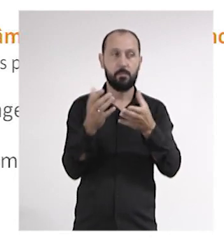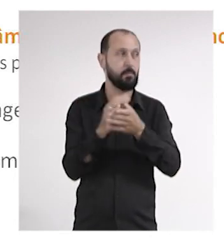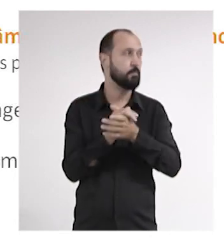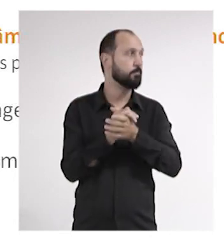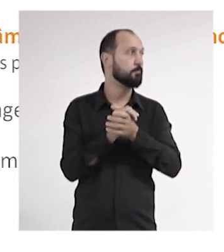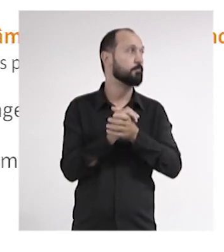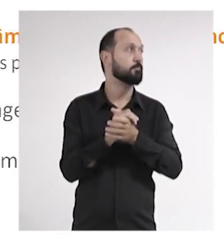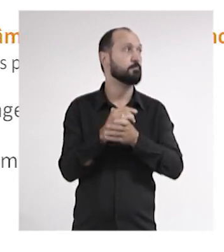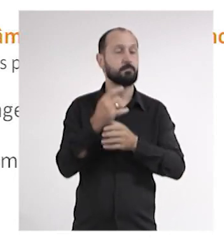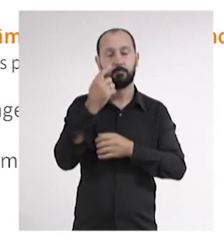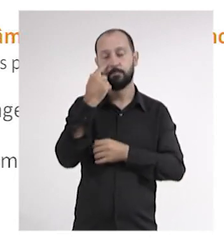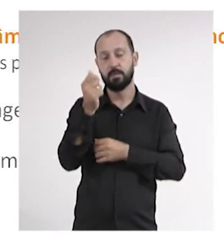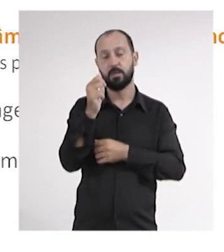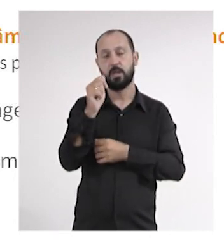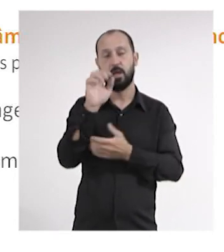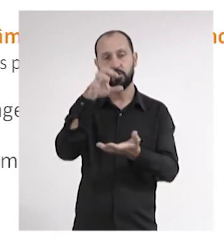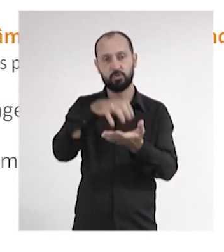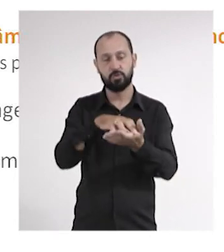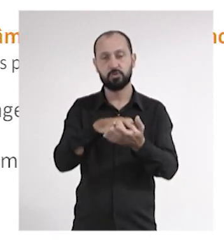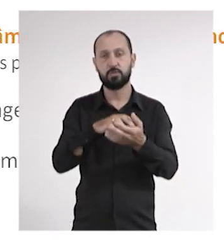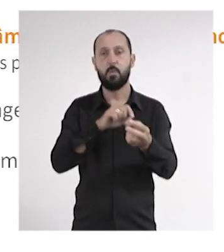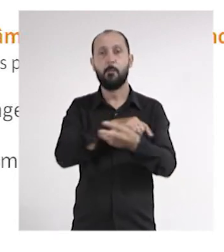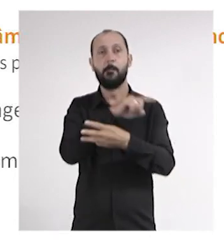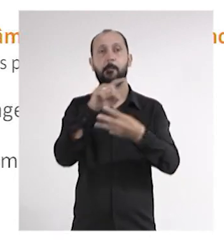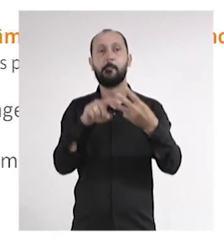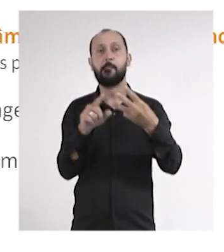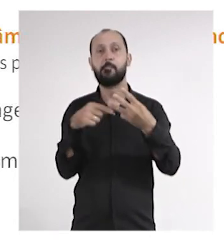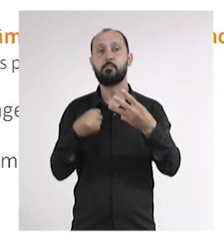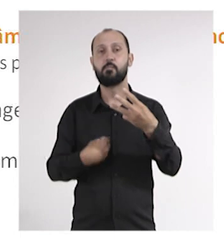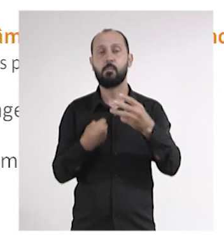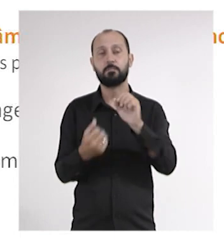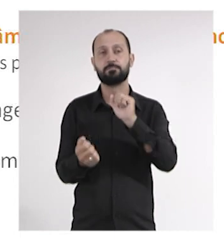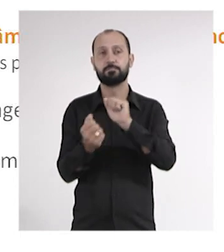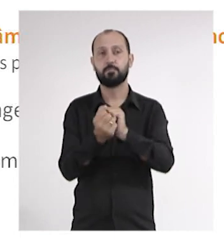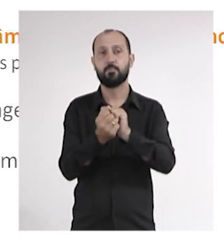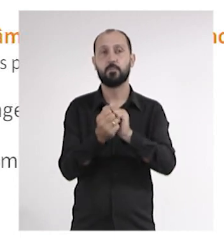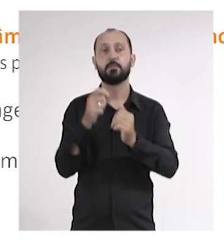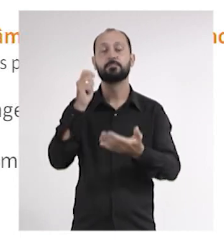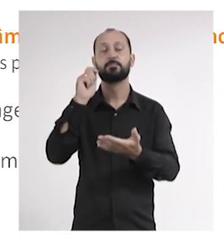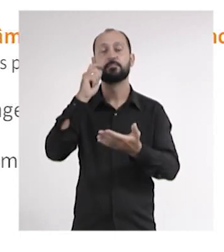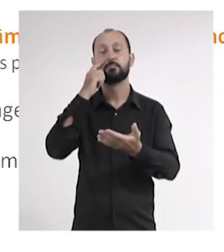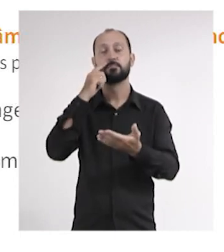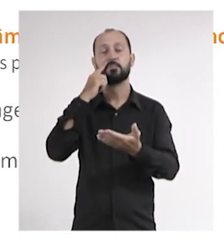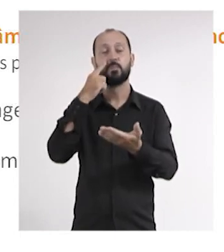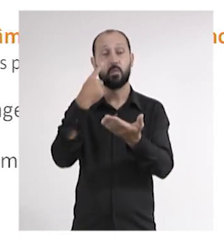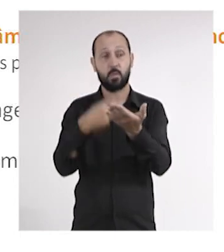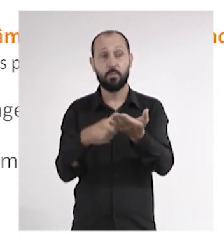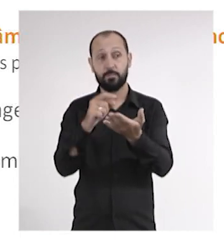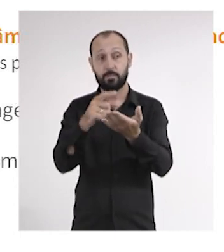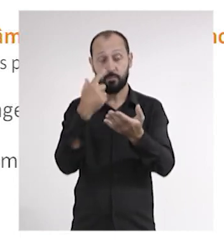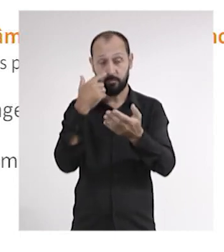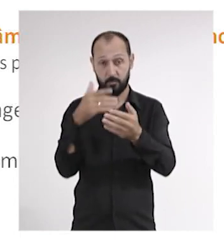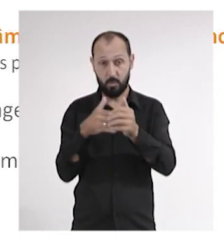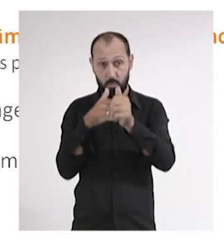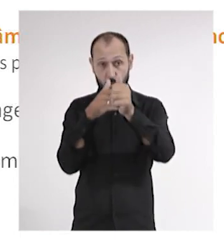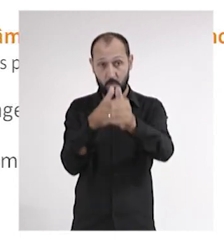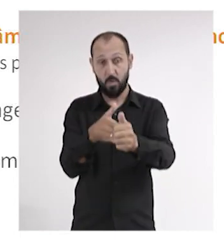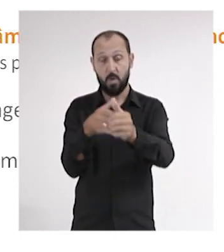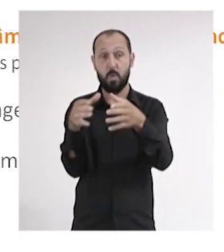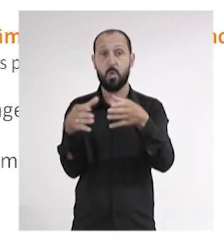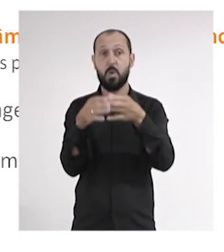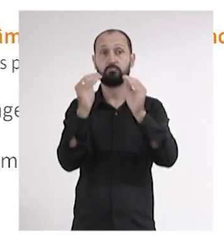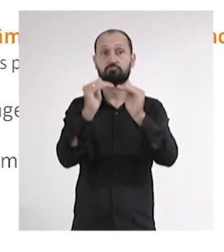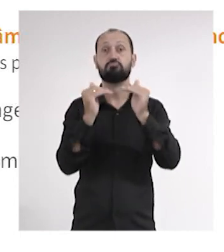indicada pela agência e um terceiro figurante indicado em comum acordo pelas partes, esse a presidir o